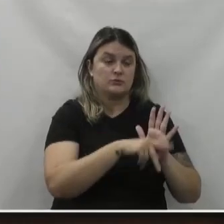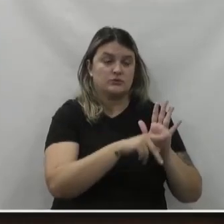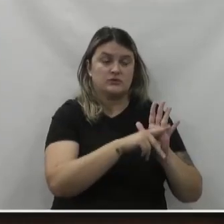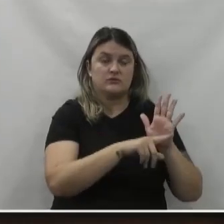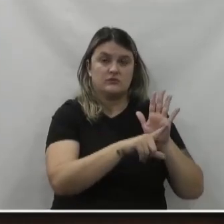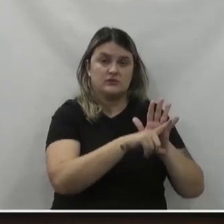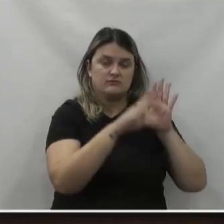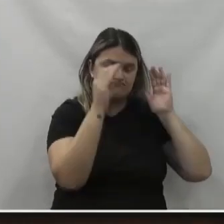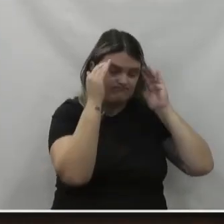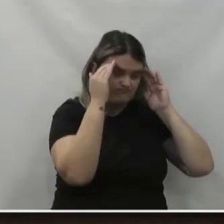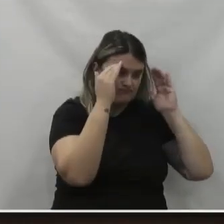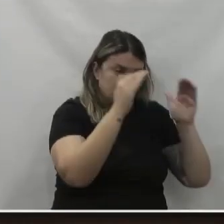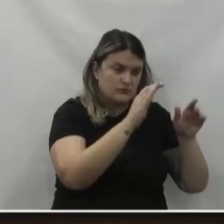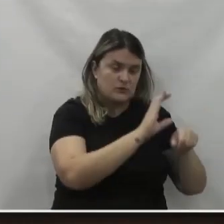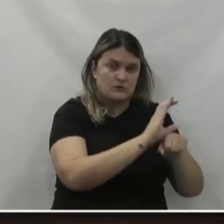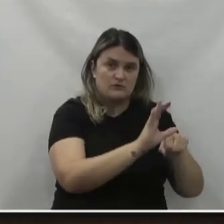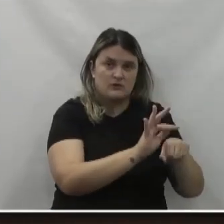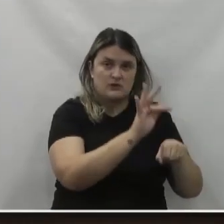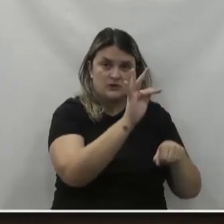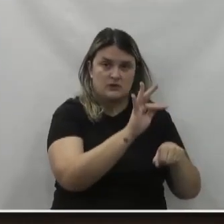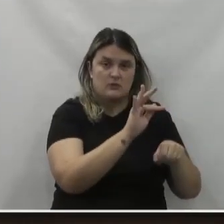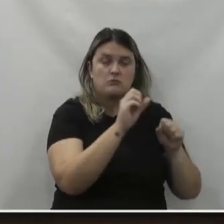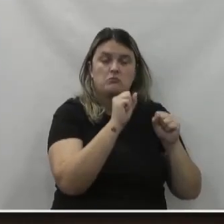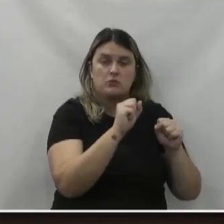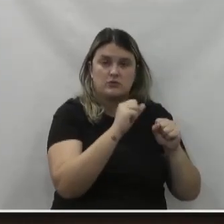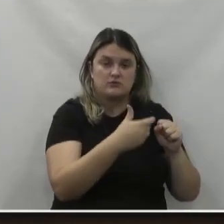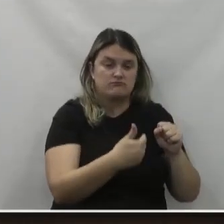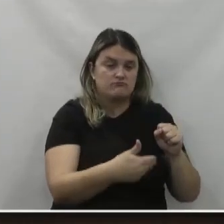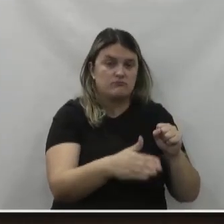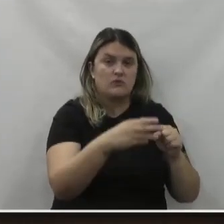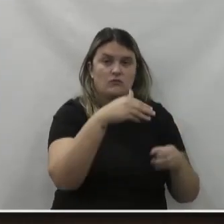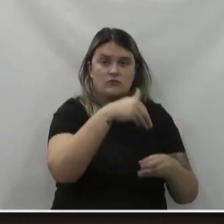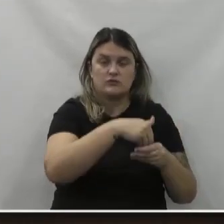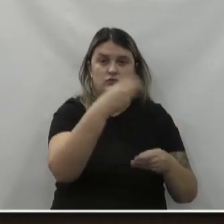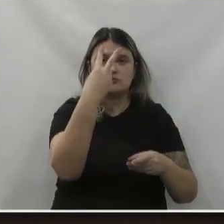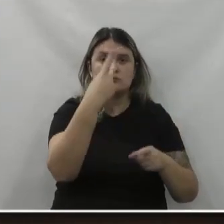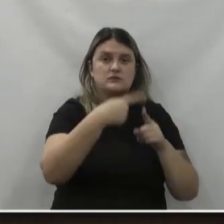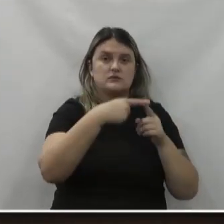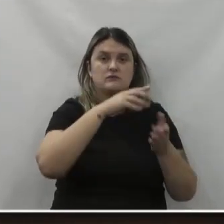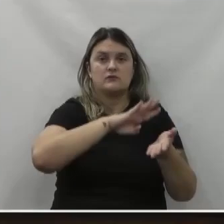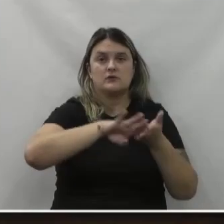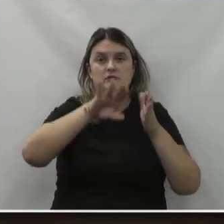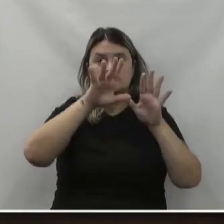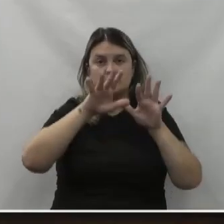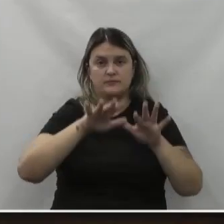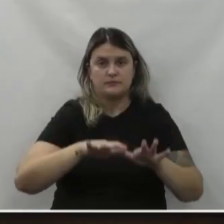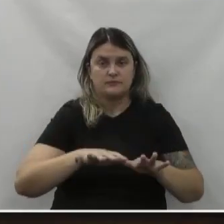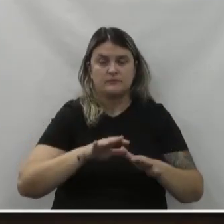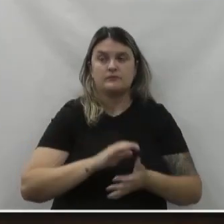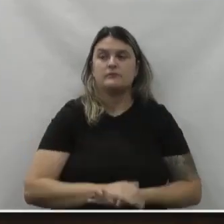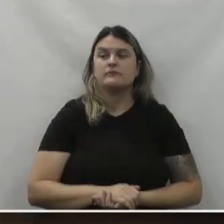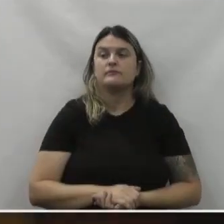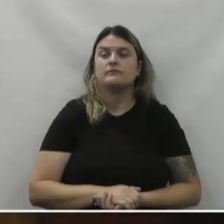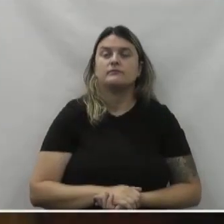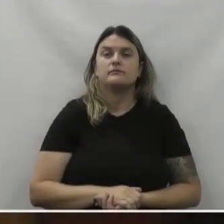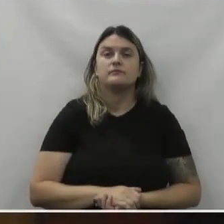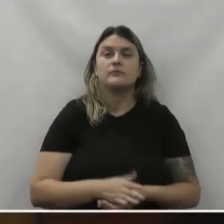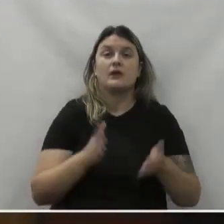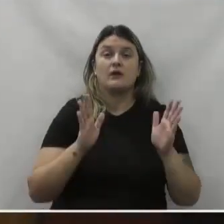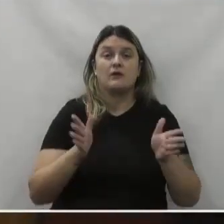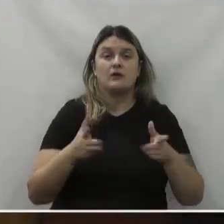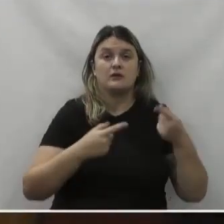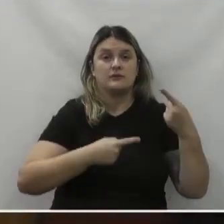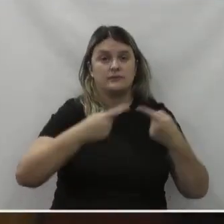legal e constitucional, devendo o mesmo seguir para a votação em 2 turnos, com a dispensa da redação final é o parecer. Em